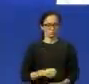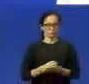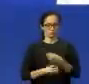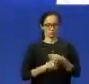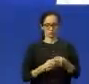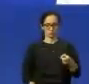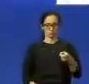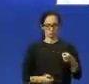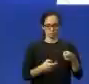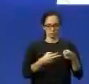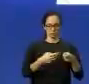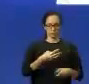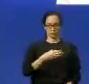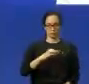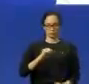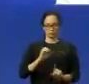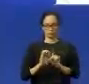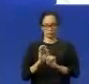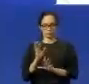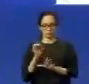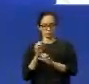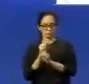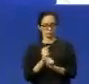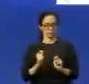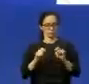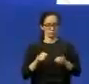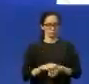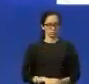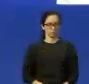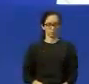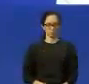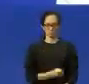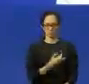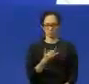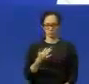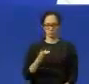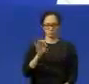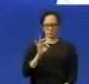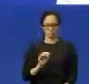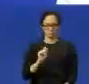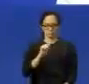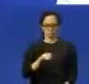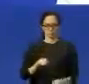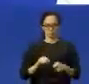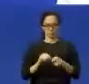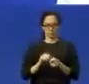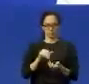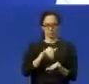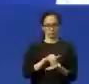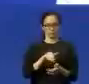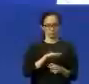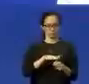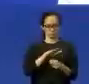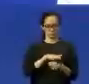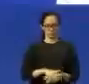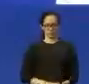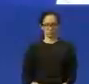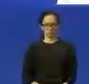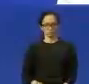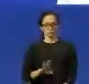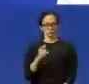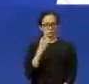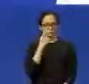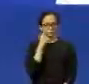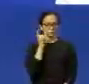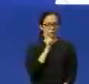é igual a 30 graus aí, a intensidade luminosa se reduz a qual percentual do seu valor máximo? Então, o seu valor máximo, né, no caso aí,